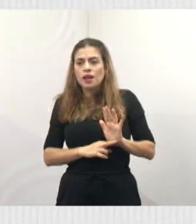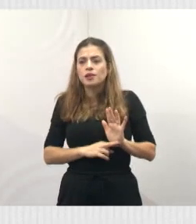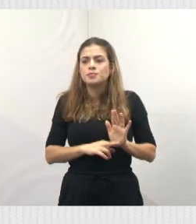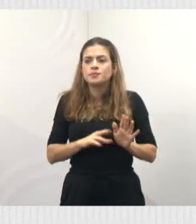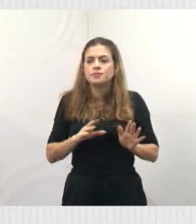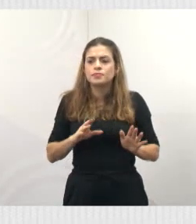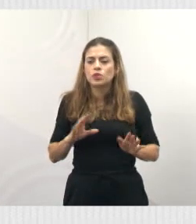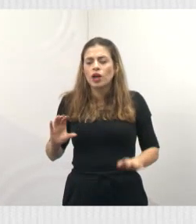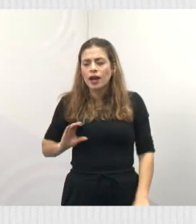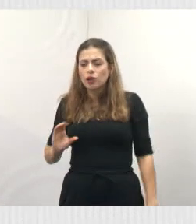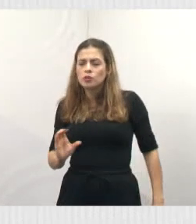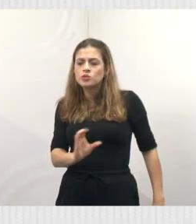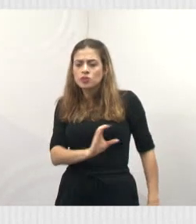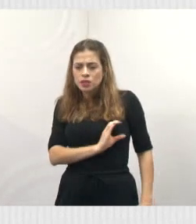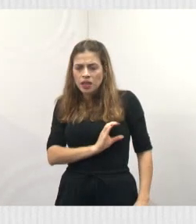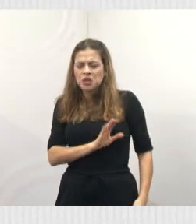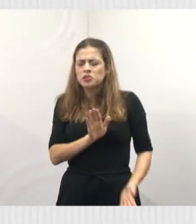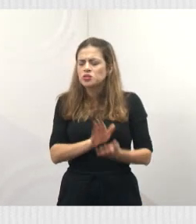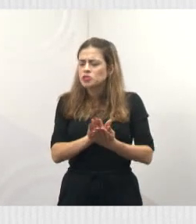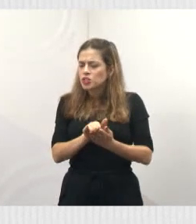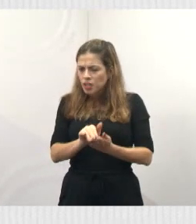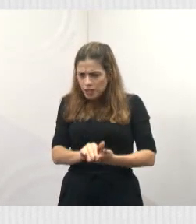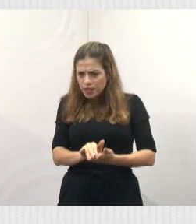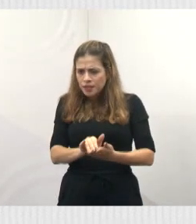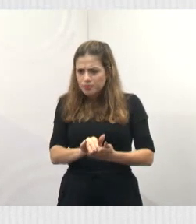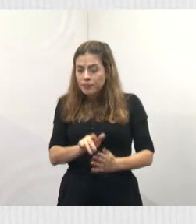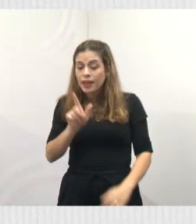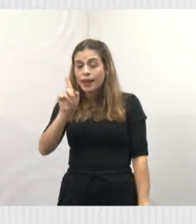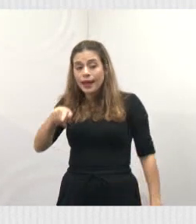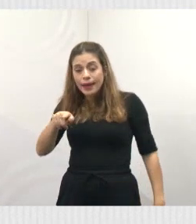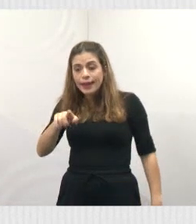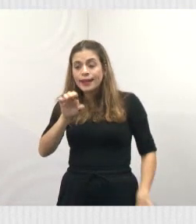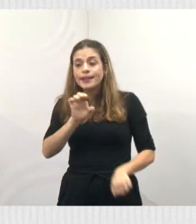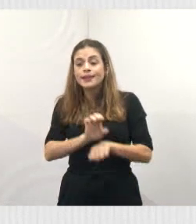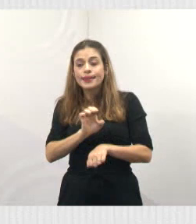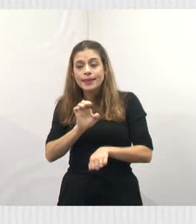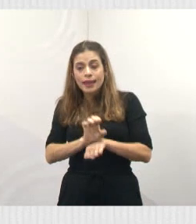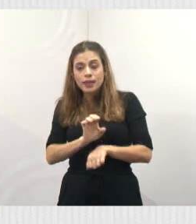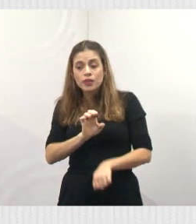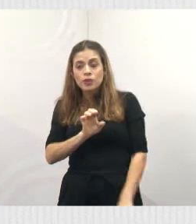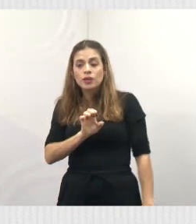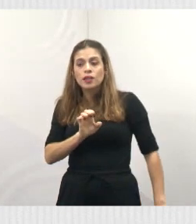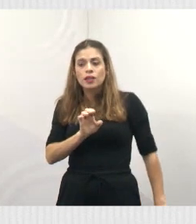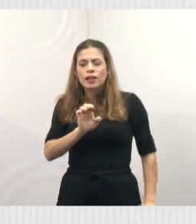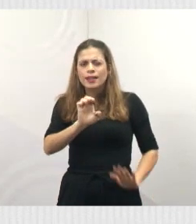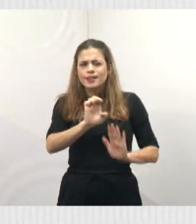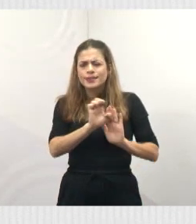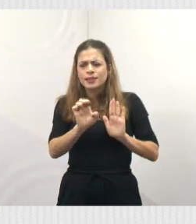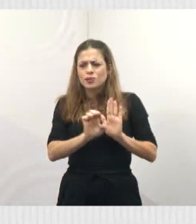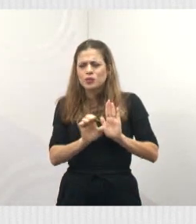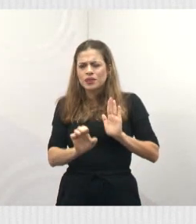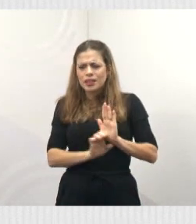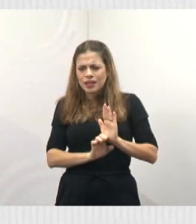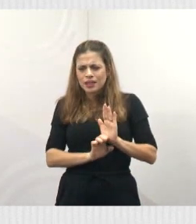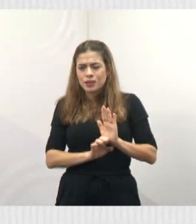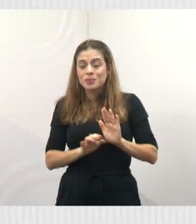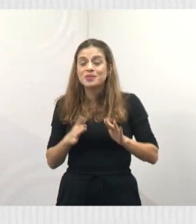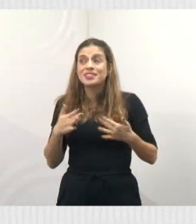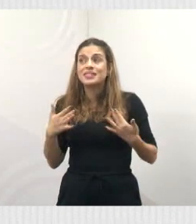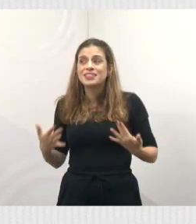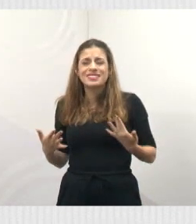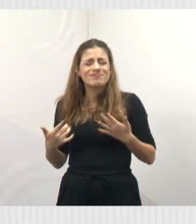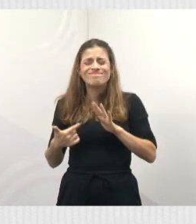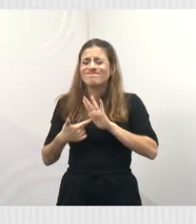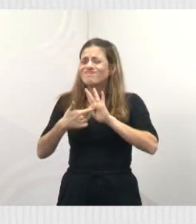Câmara Municipal, na Prefeitura, em todos os órgãos, é estatutário. E o Estatuto dos Servidores, em nenhuma esfera, define